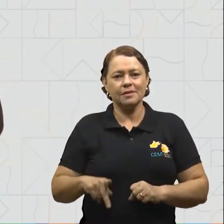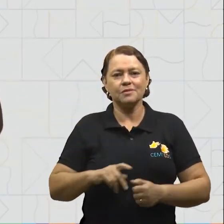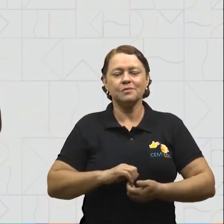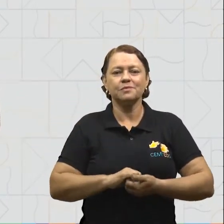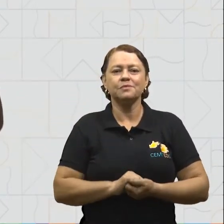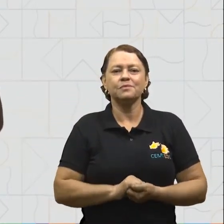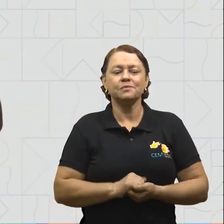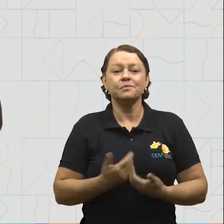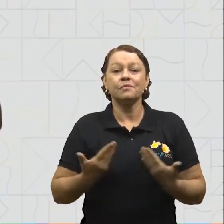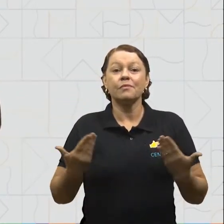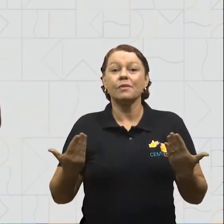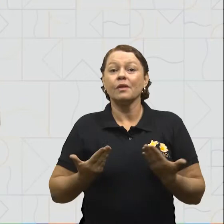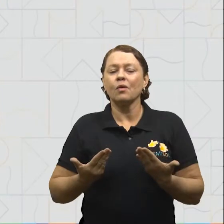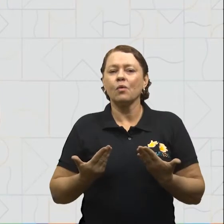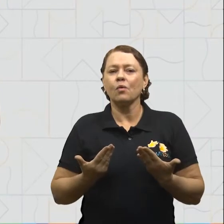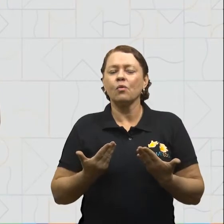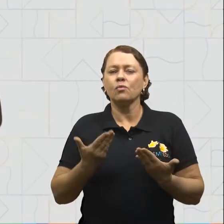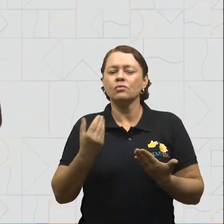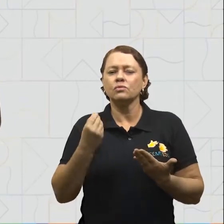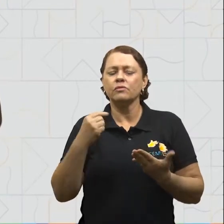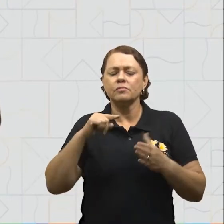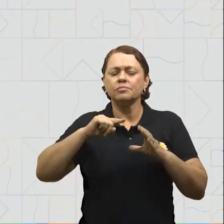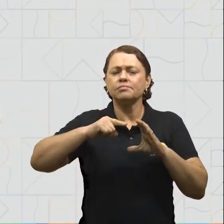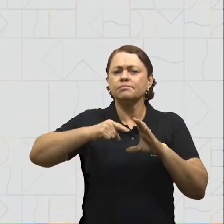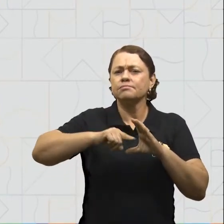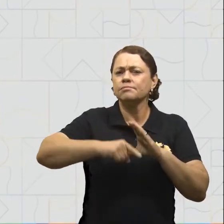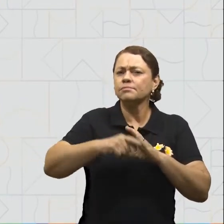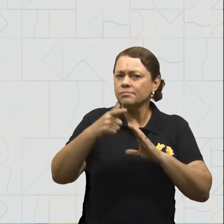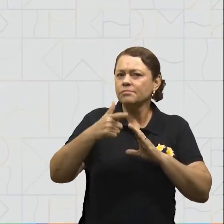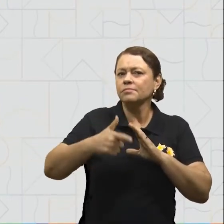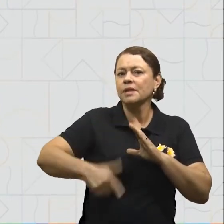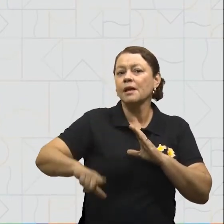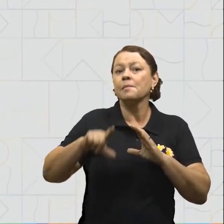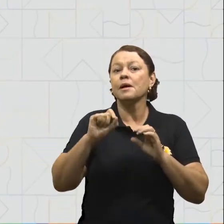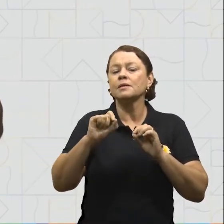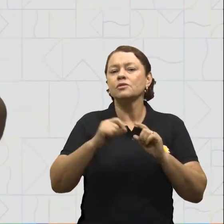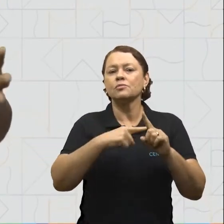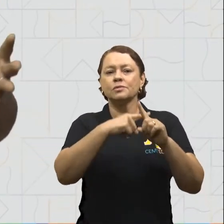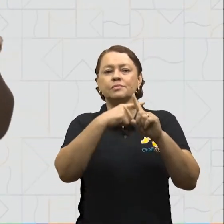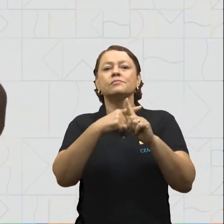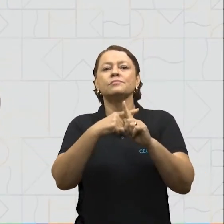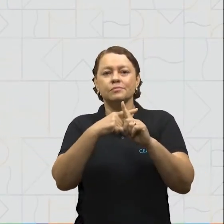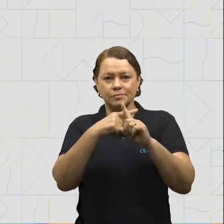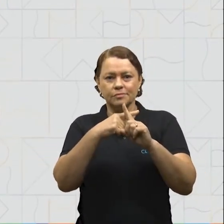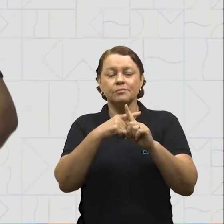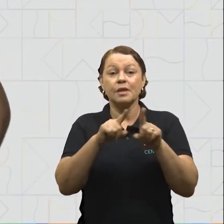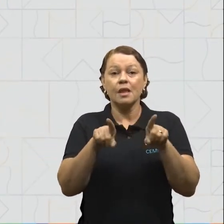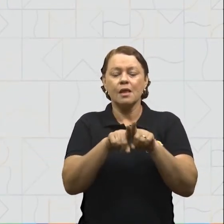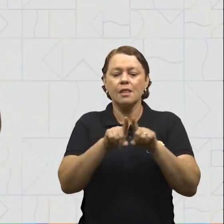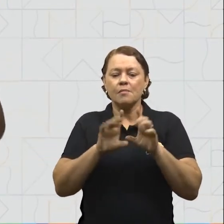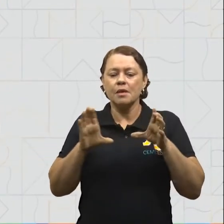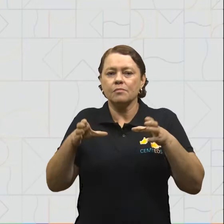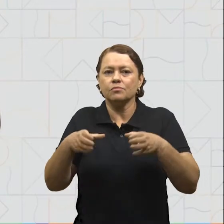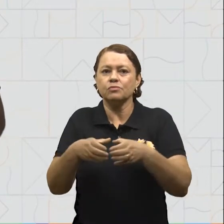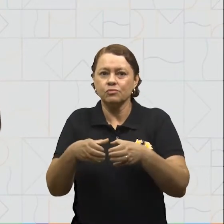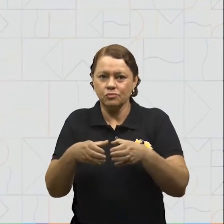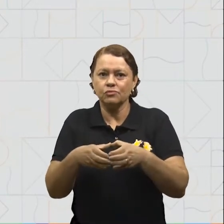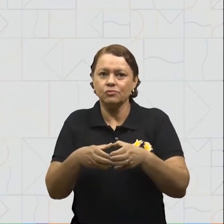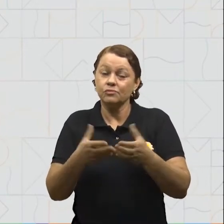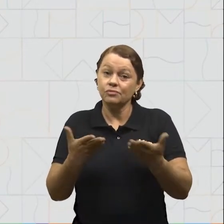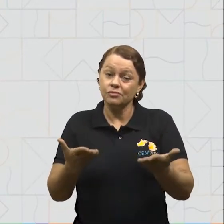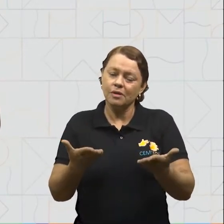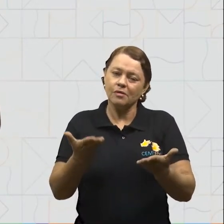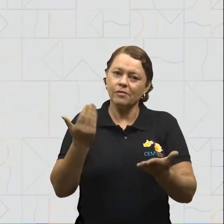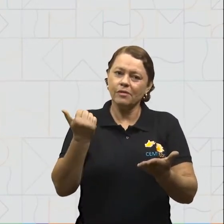Manaus hoje vamos nos aprofundar mais sobre a multiplicação e agrupamentos então